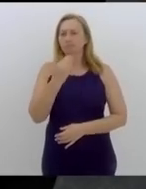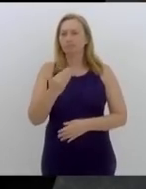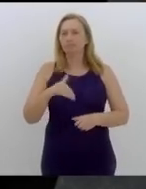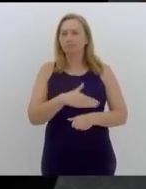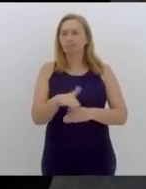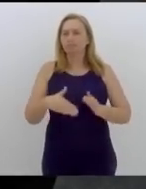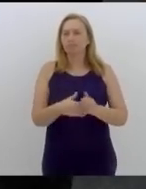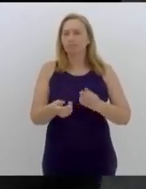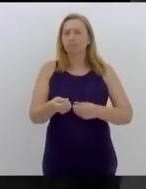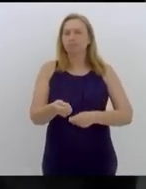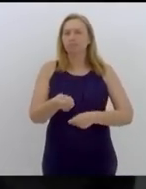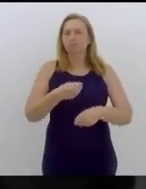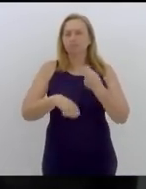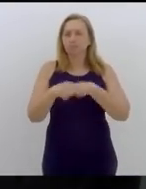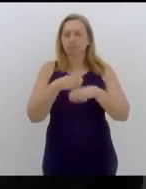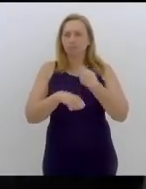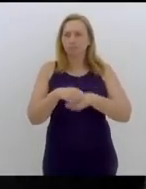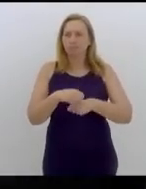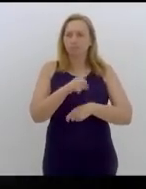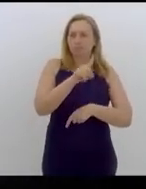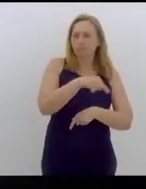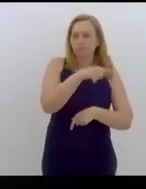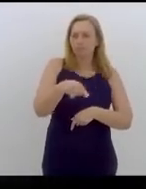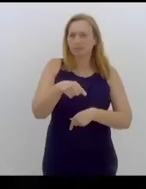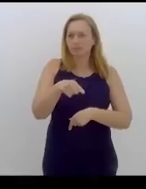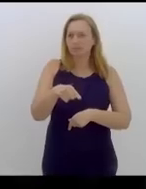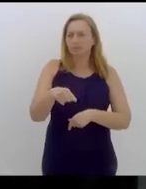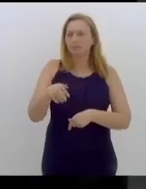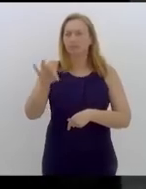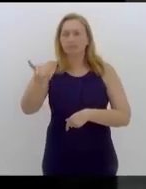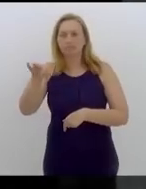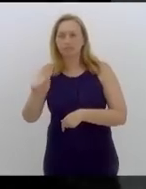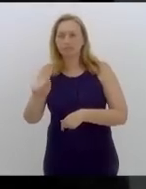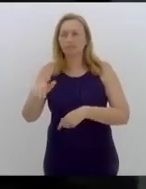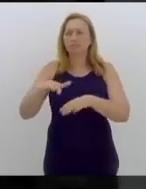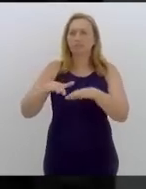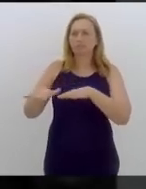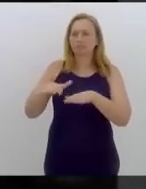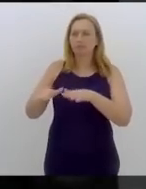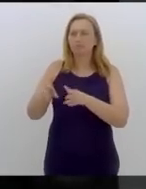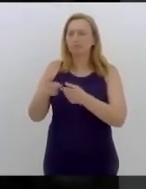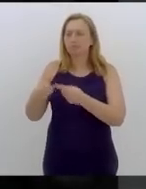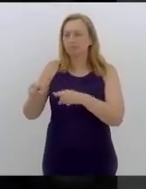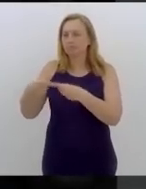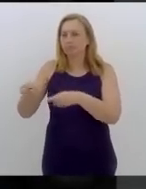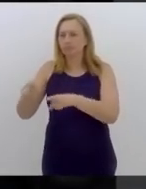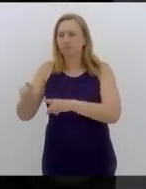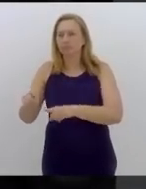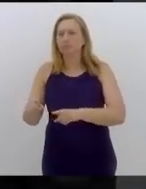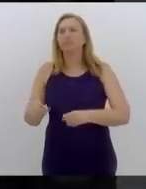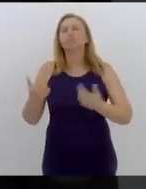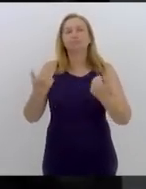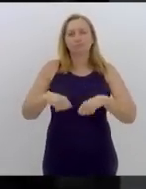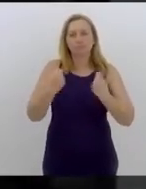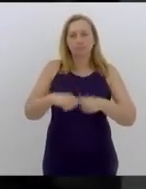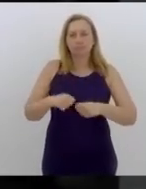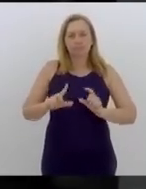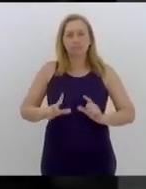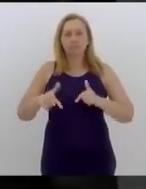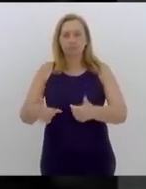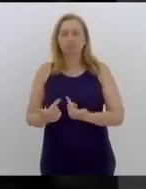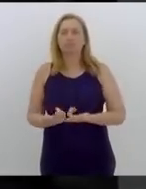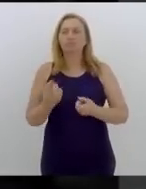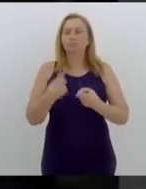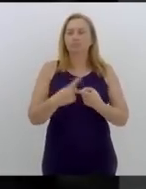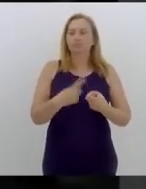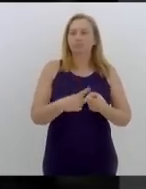atos do administrativos seria de exclusão é falar por cota movimentação perseguição e isso tem que ser imputado que uma vez